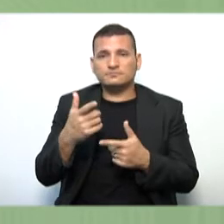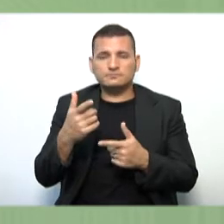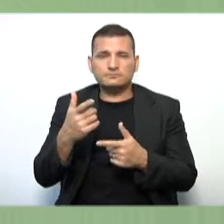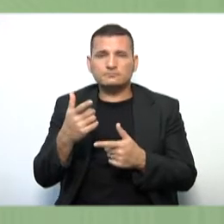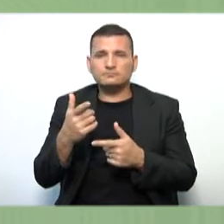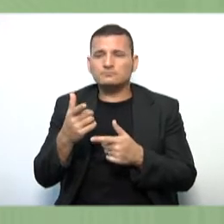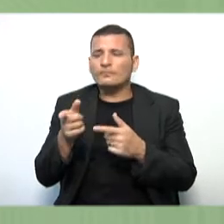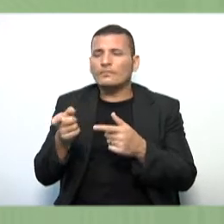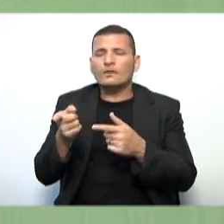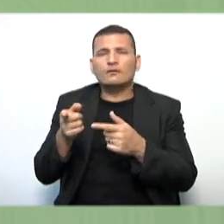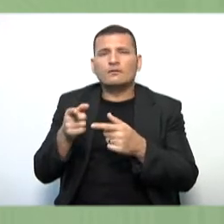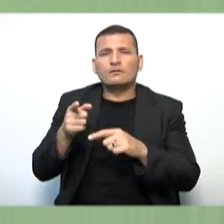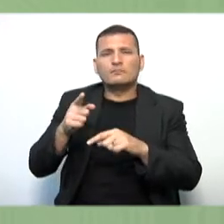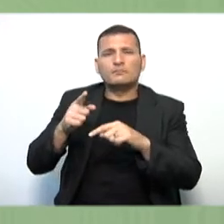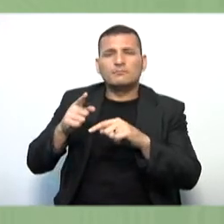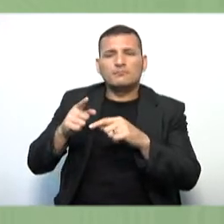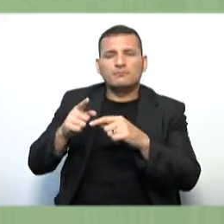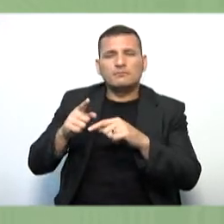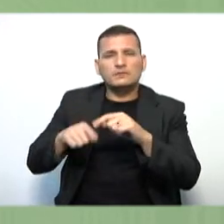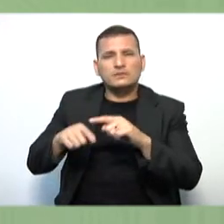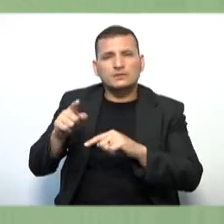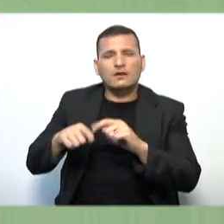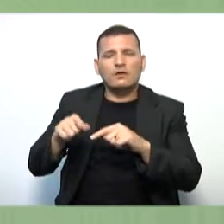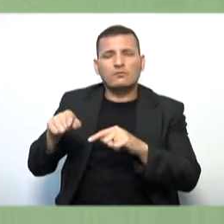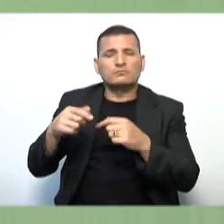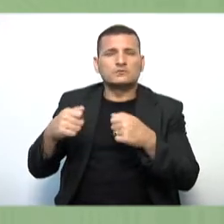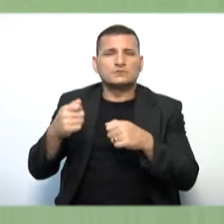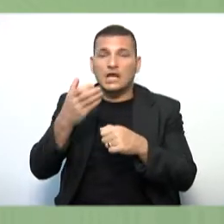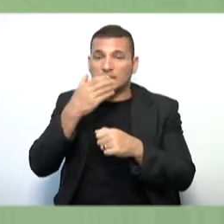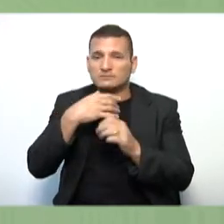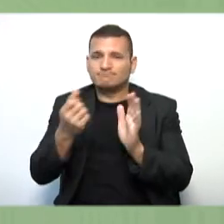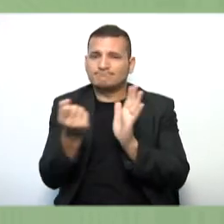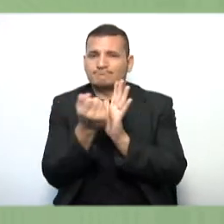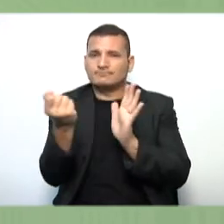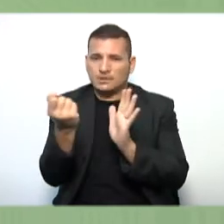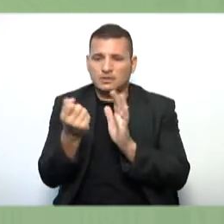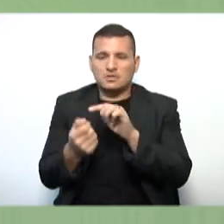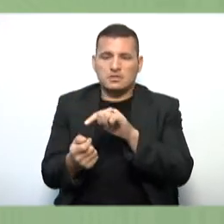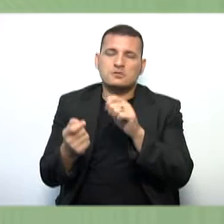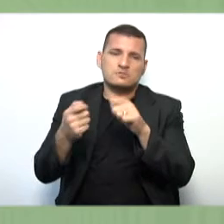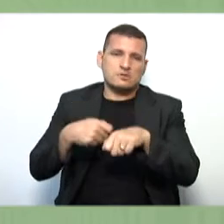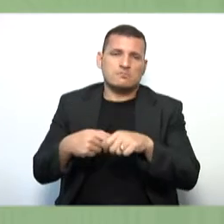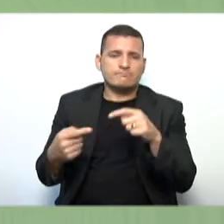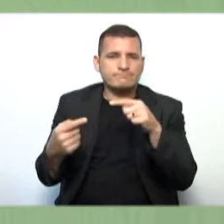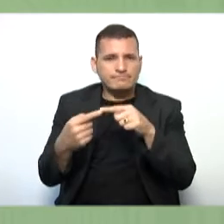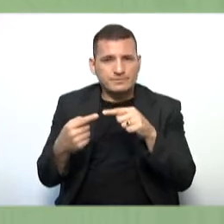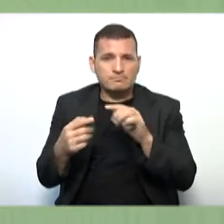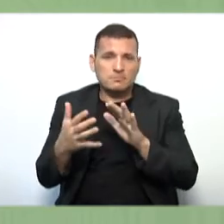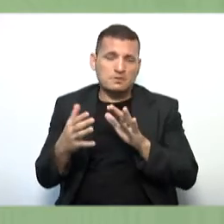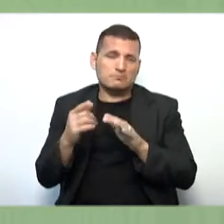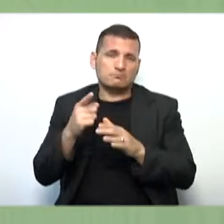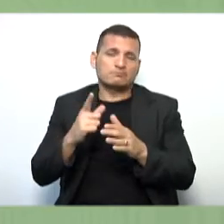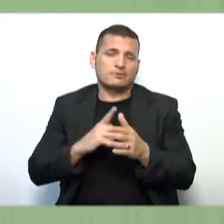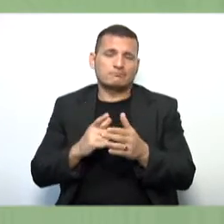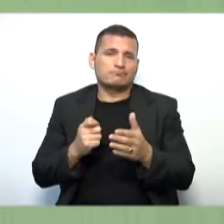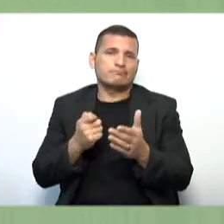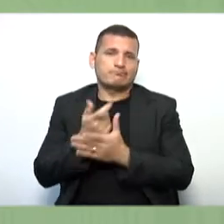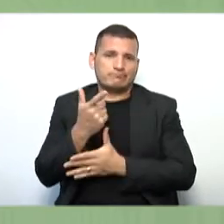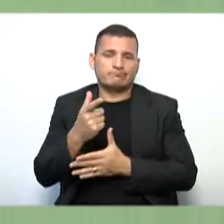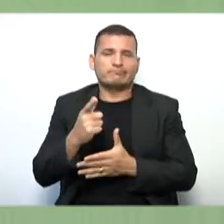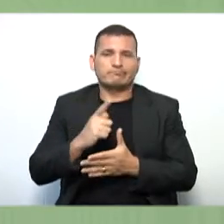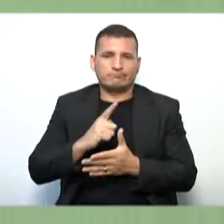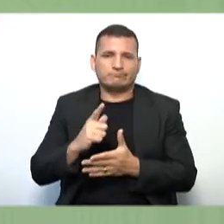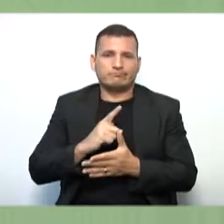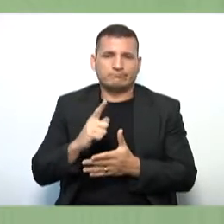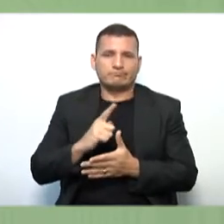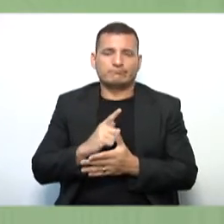roda com algum ajuste, vamos dizer assim, mas ele, de certa forma, você está pagando o software embutido num